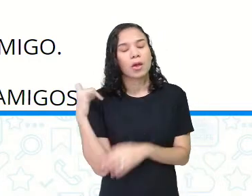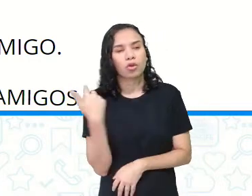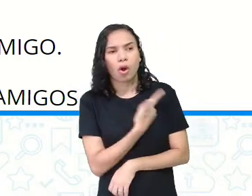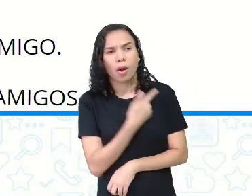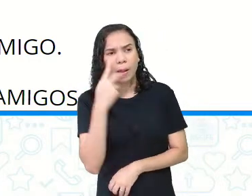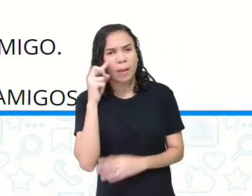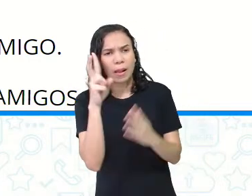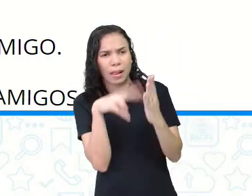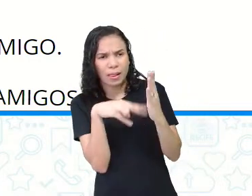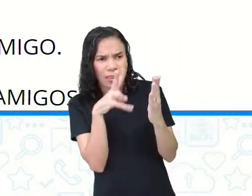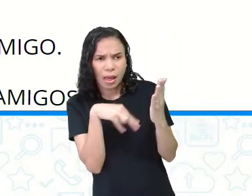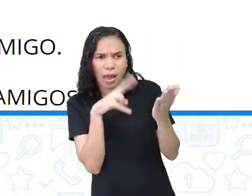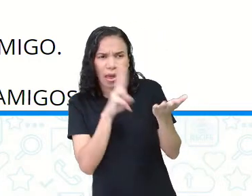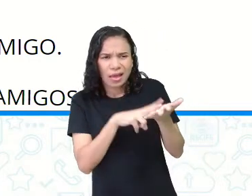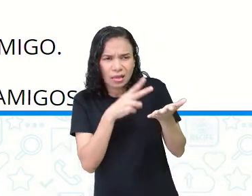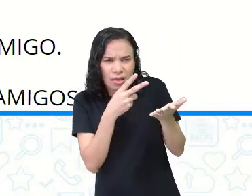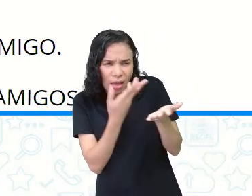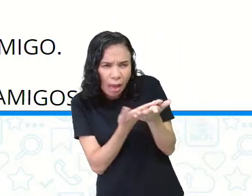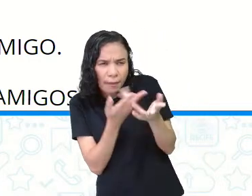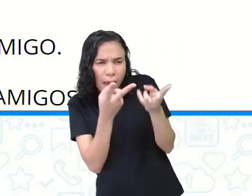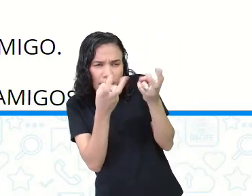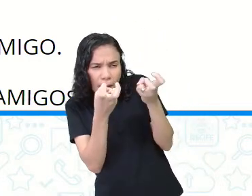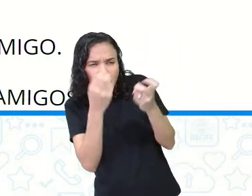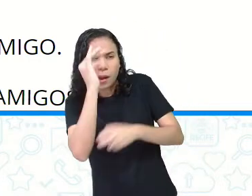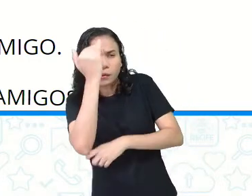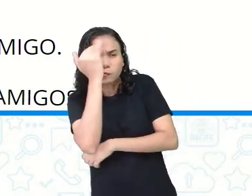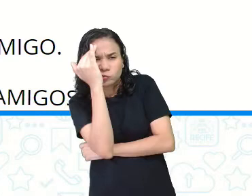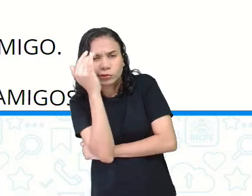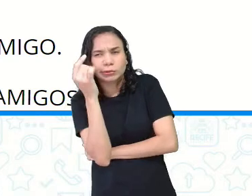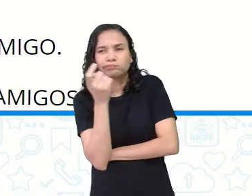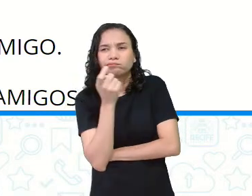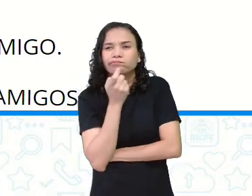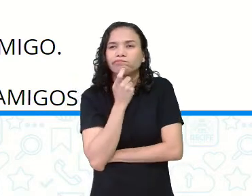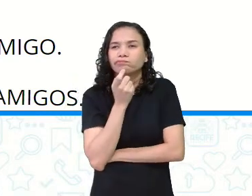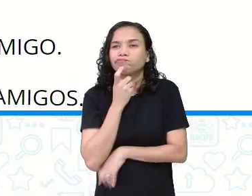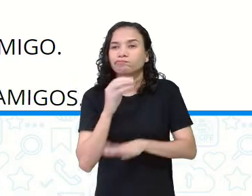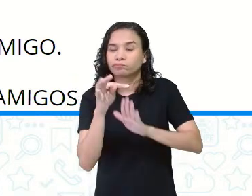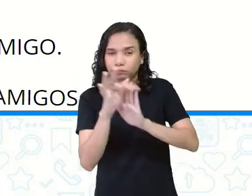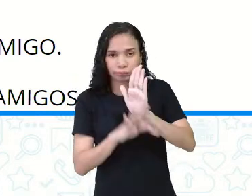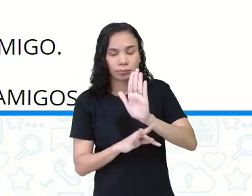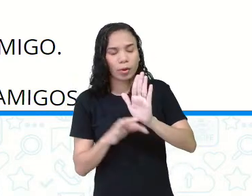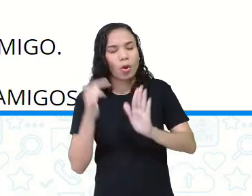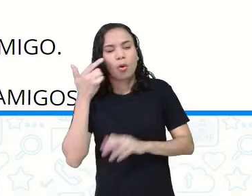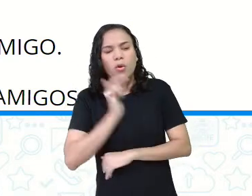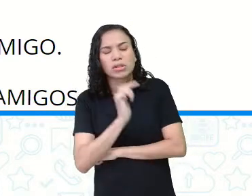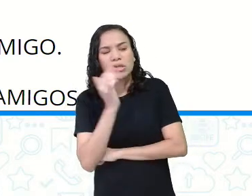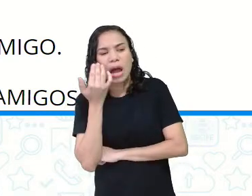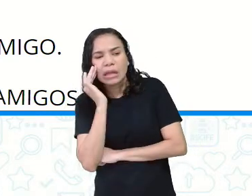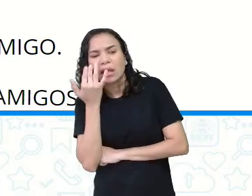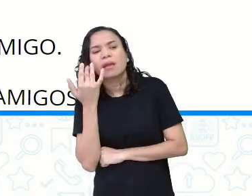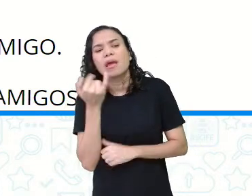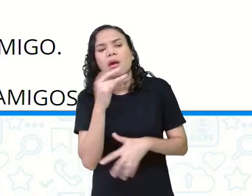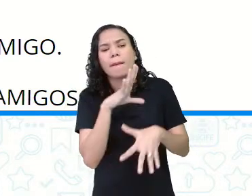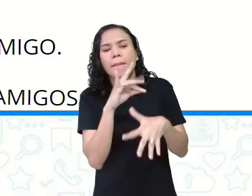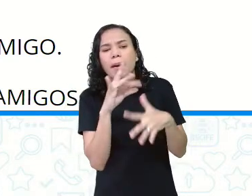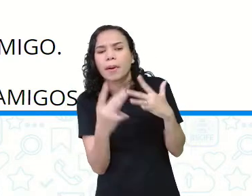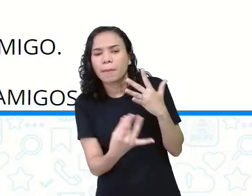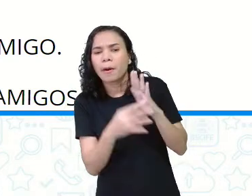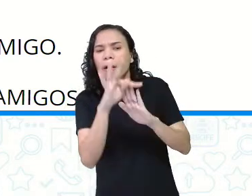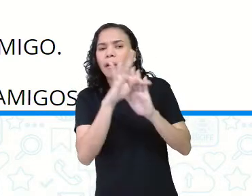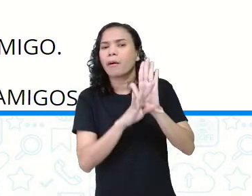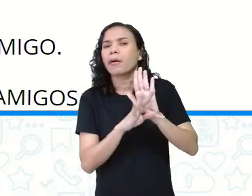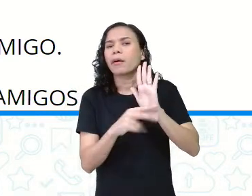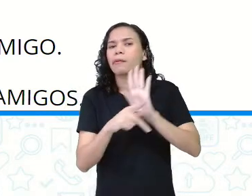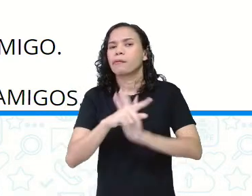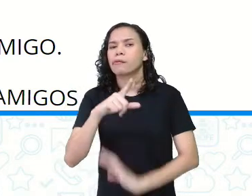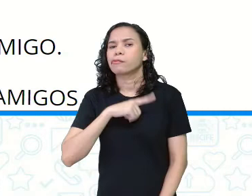faça a leitura e consiga inferir o texto, tá? Eu consiga descobrir o que é